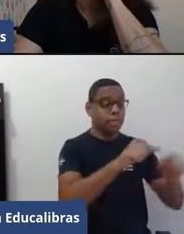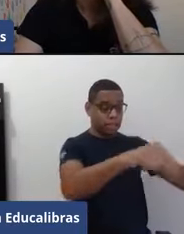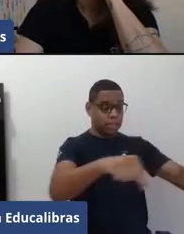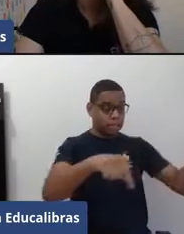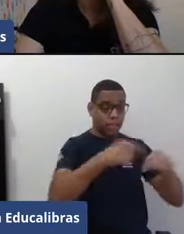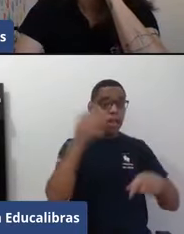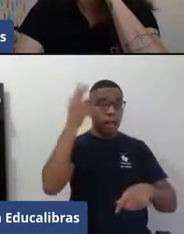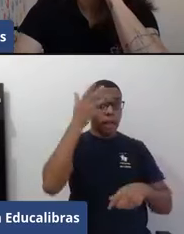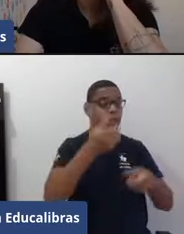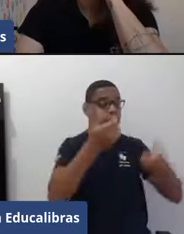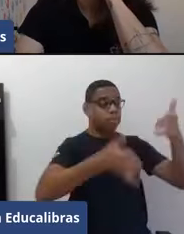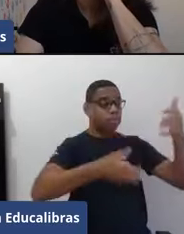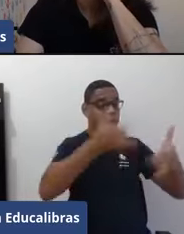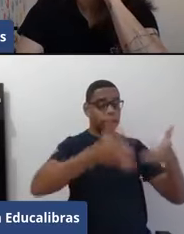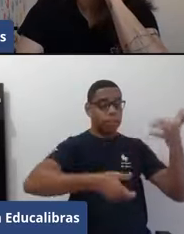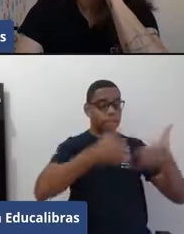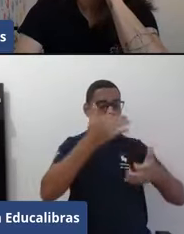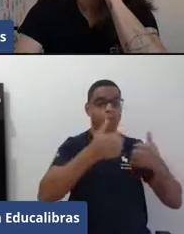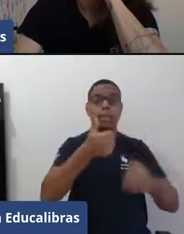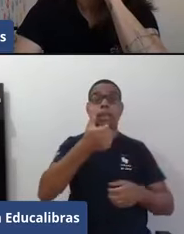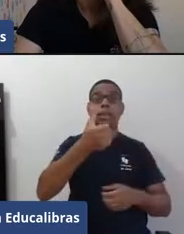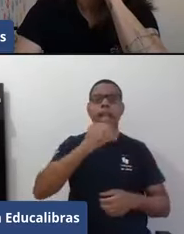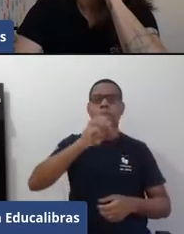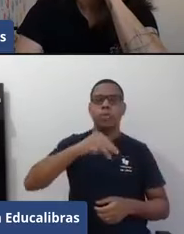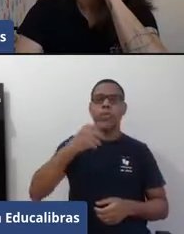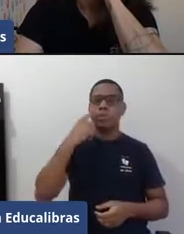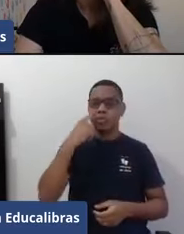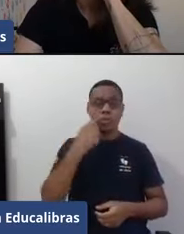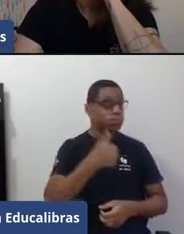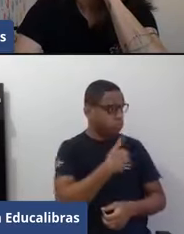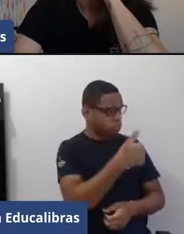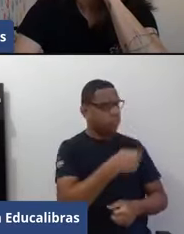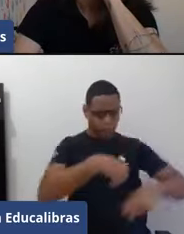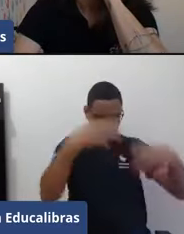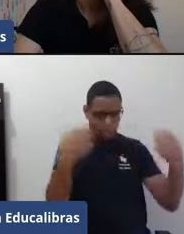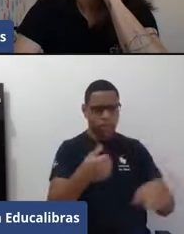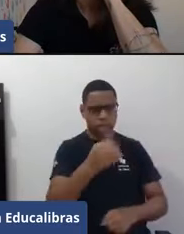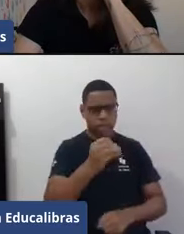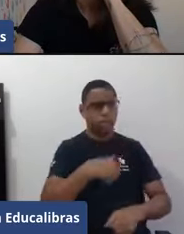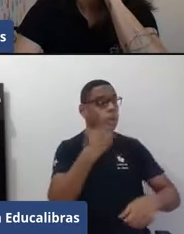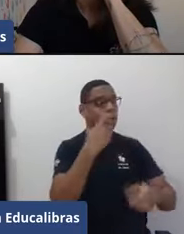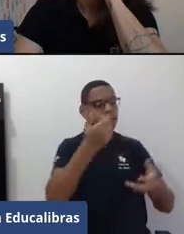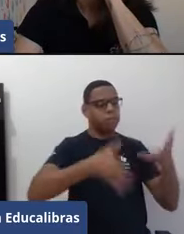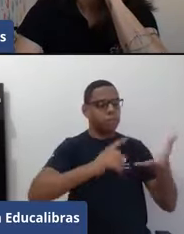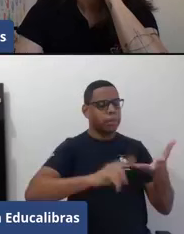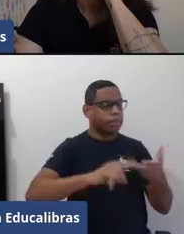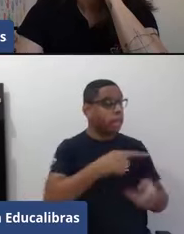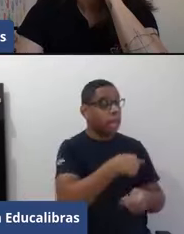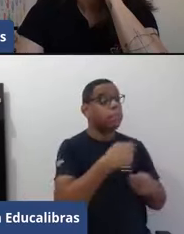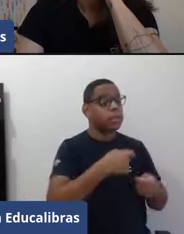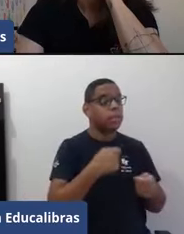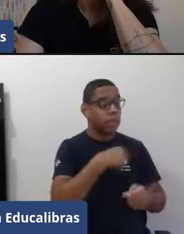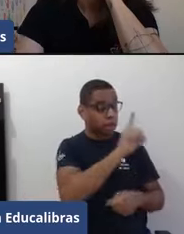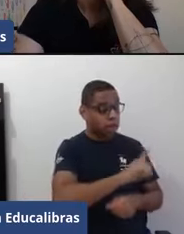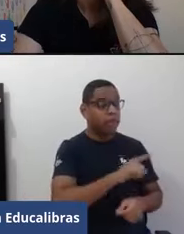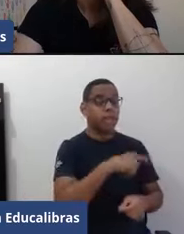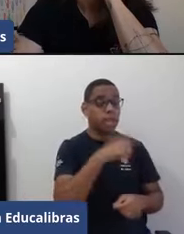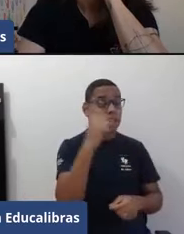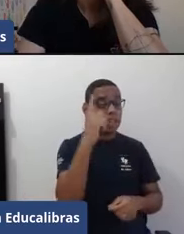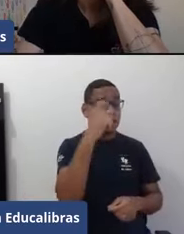professor. O professor deu 10 minutos, e a mãe 10 minutos resumiu e disse, ele precisa disso e isso, a dificuldade dele é